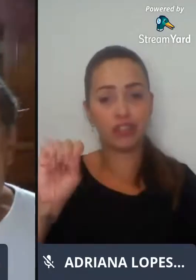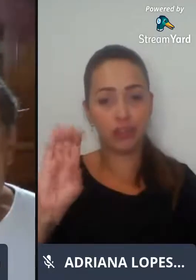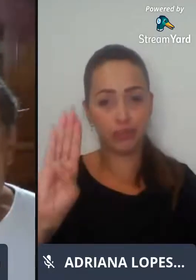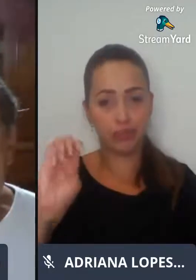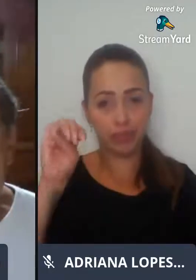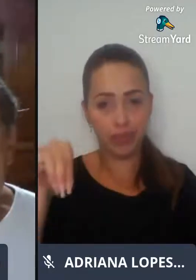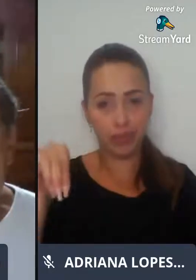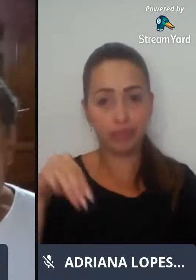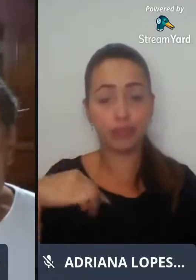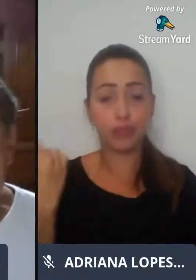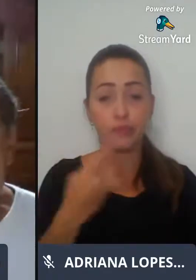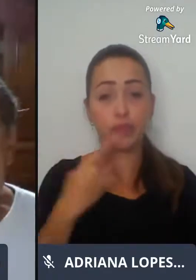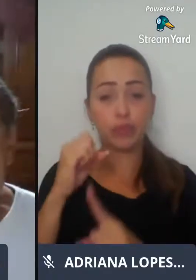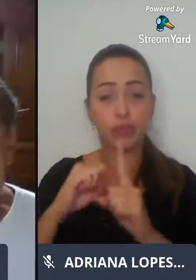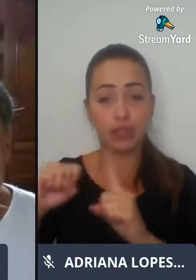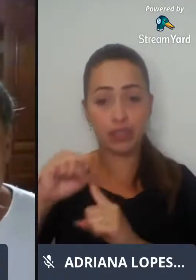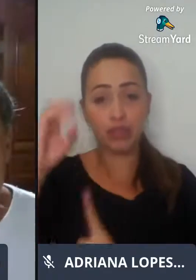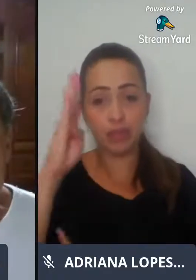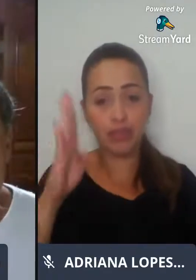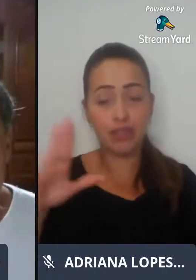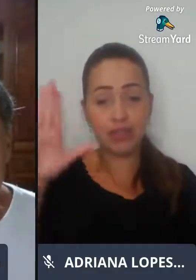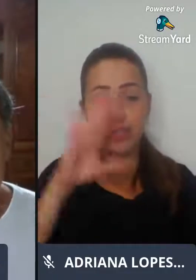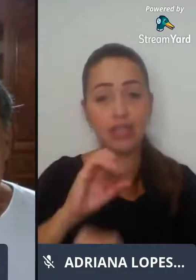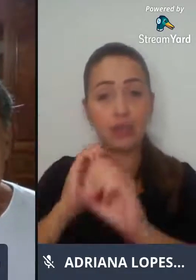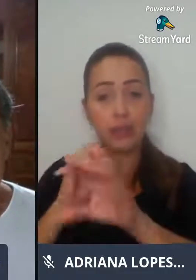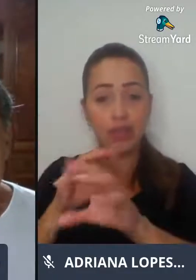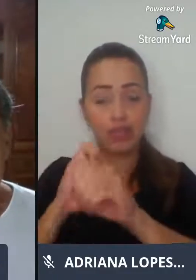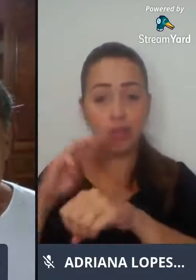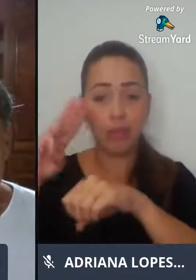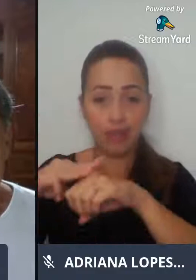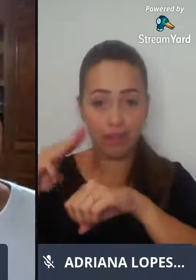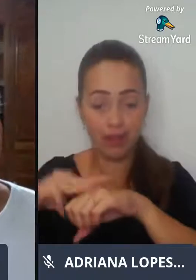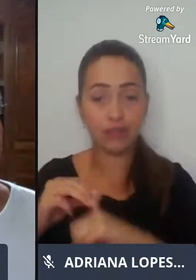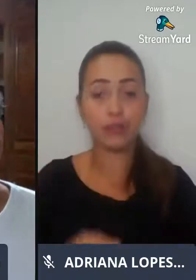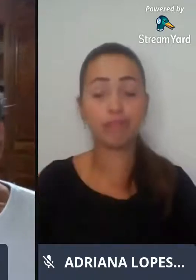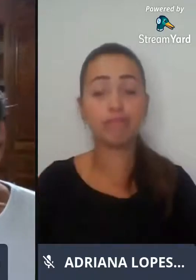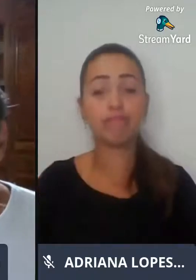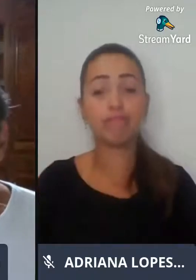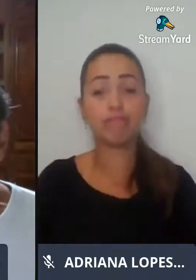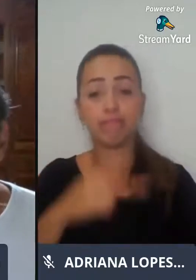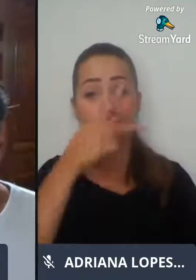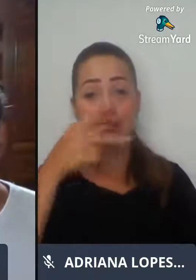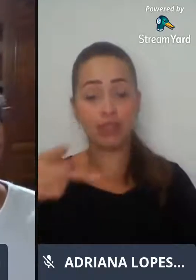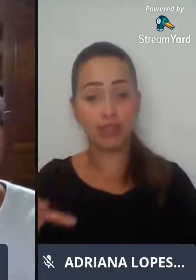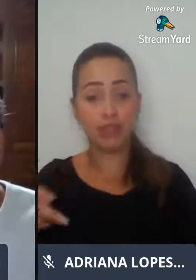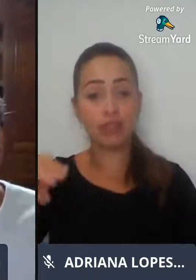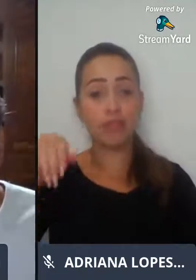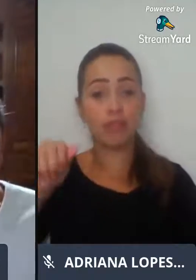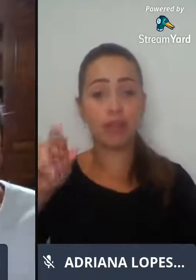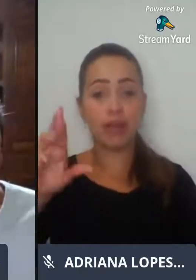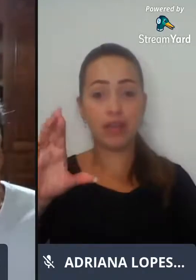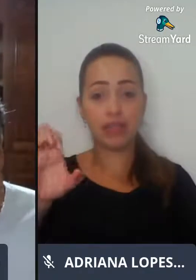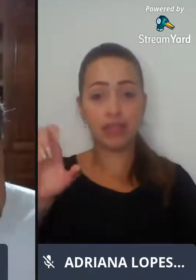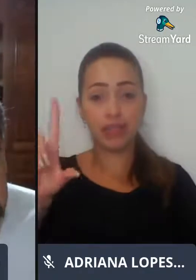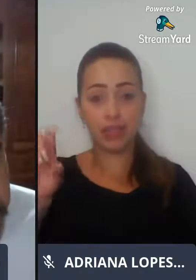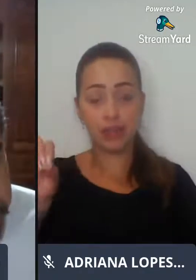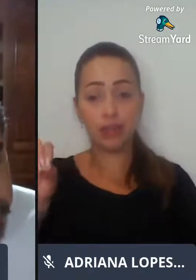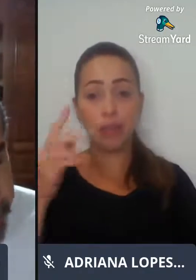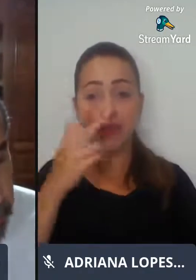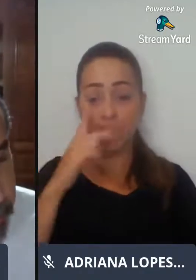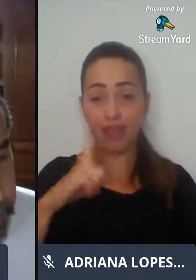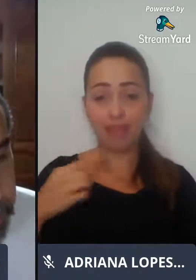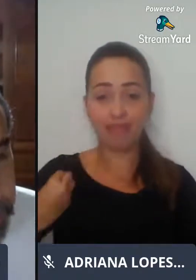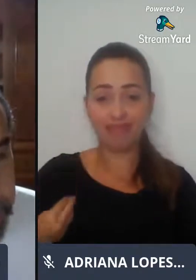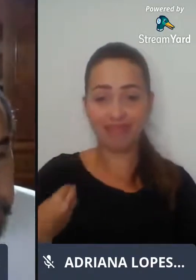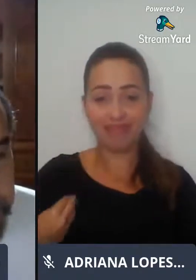a nossa Sociedade Brasileira de Educação Matemática. O seu presidente, Marcelo Bairral, parece até que está aí no chat